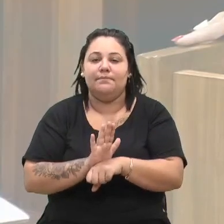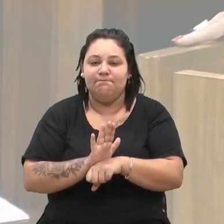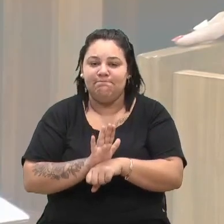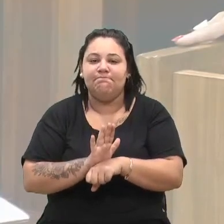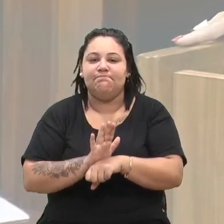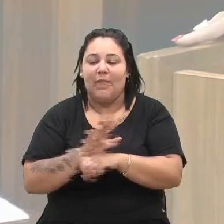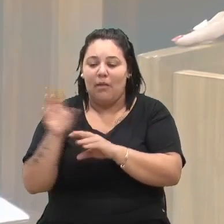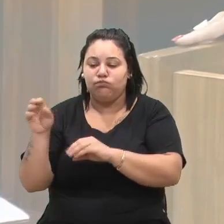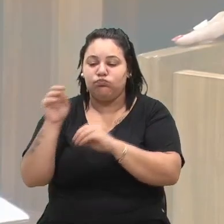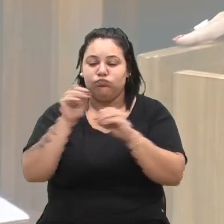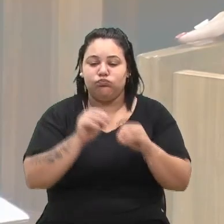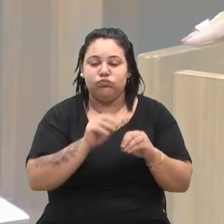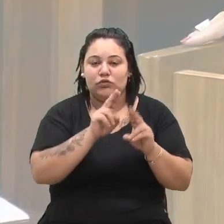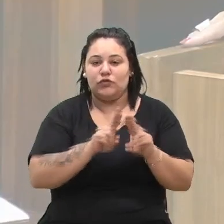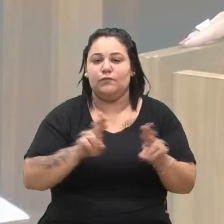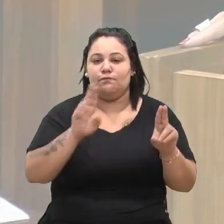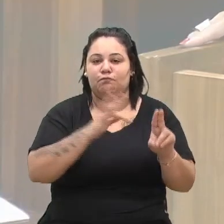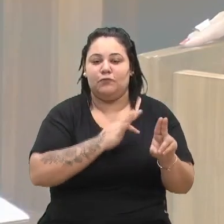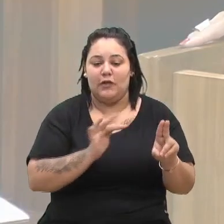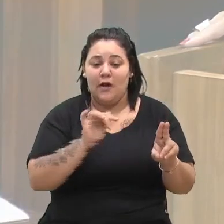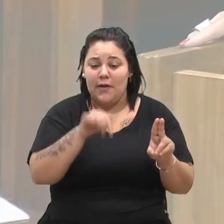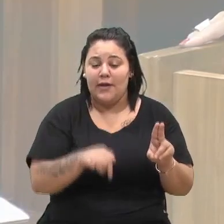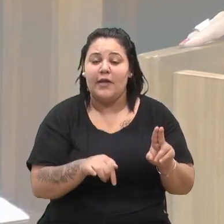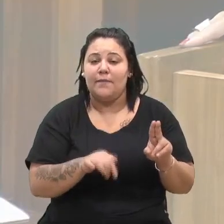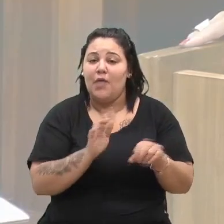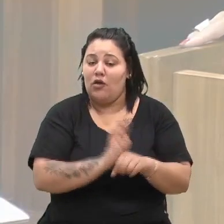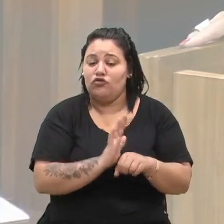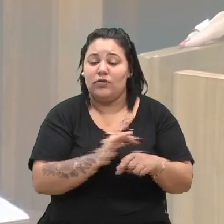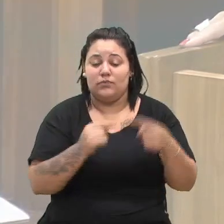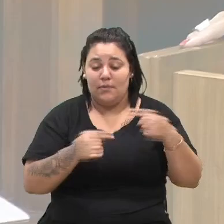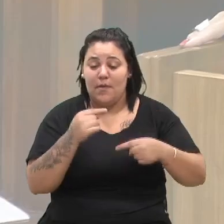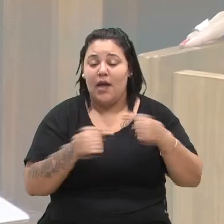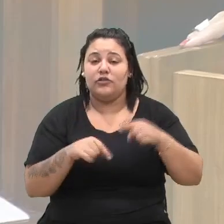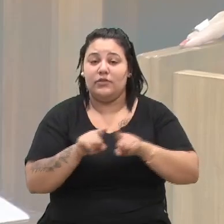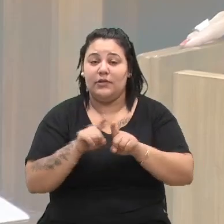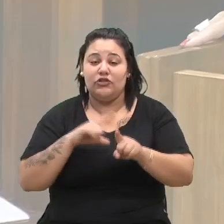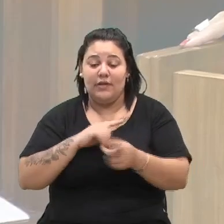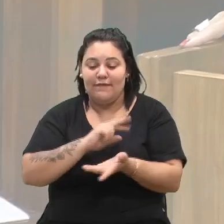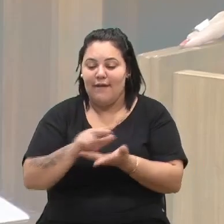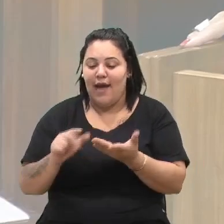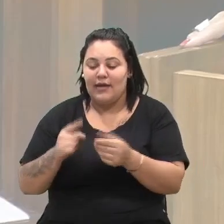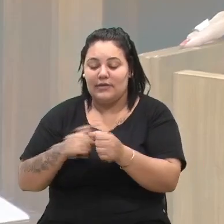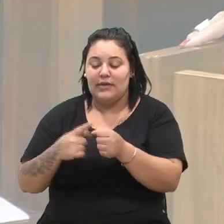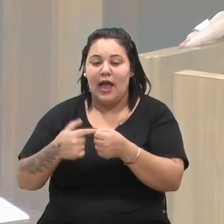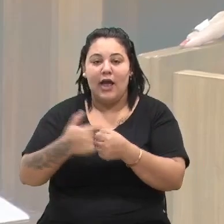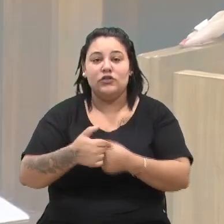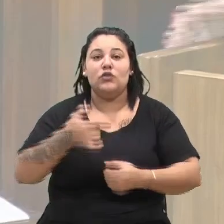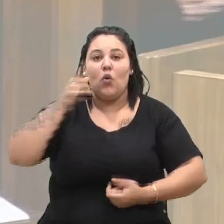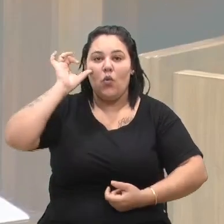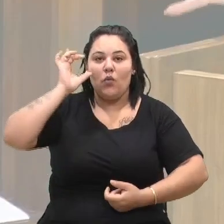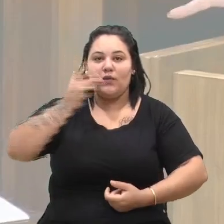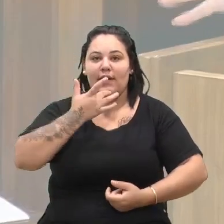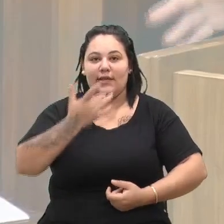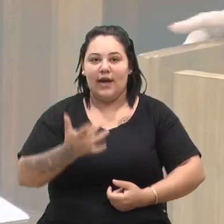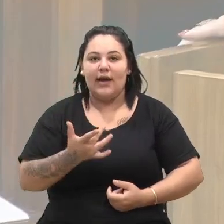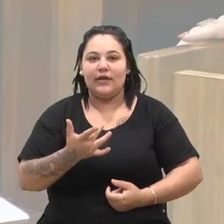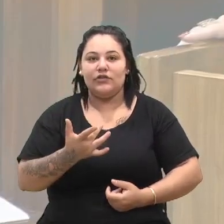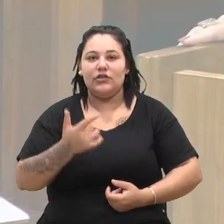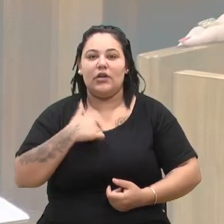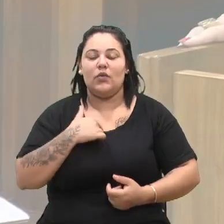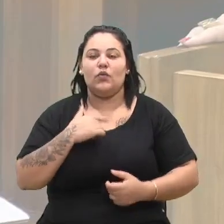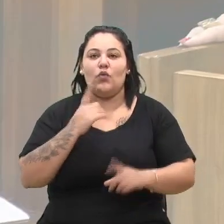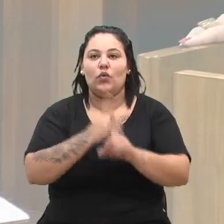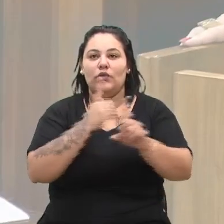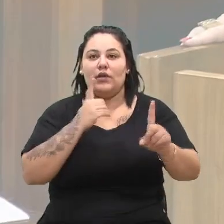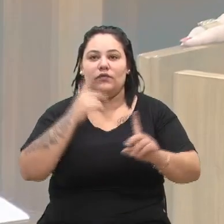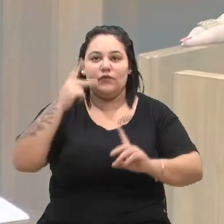debate. Nós temos várias cidades. Ontem à tarde mesmo eu reuni com um vereador de Farroupilha, que lá